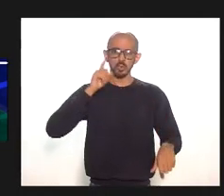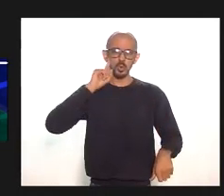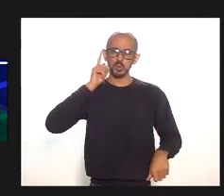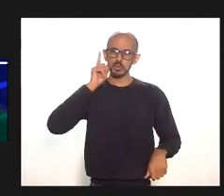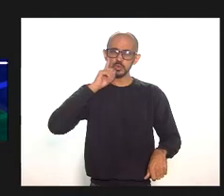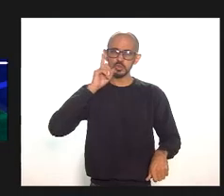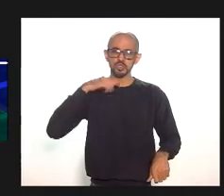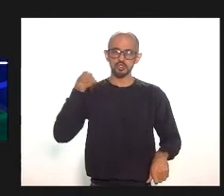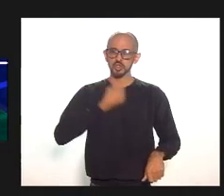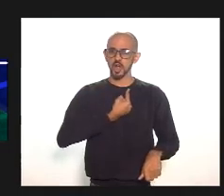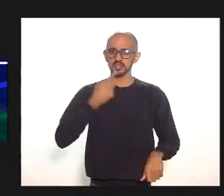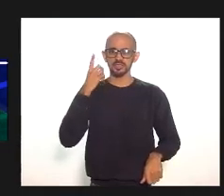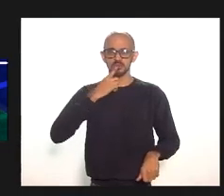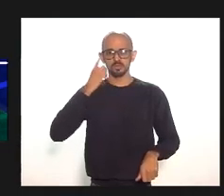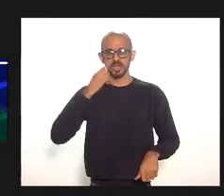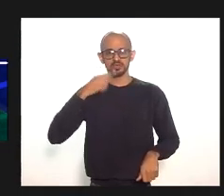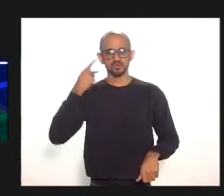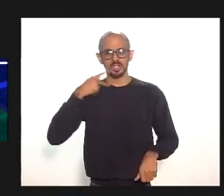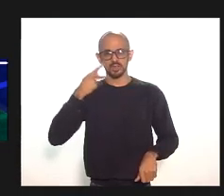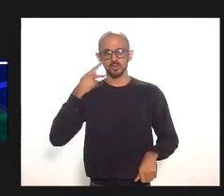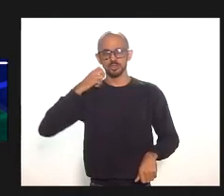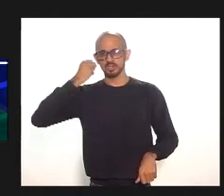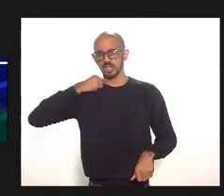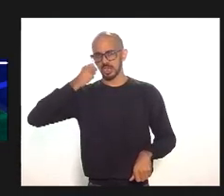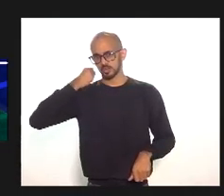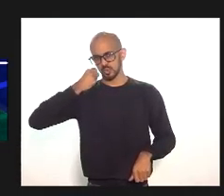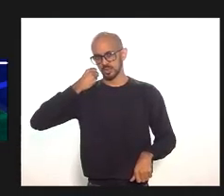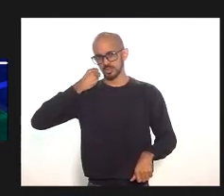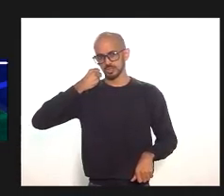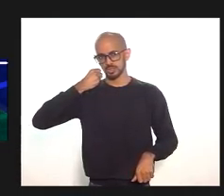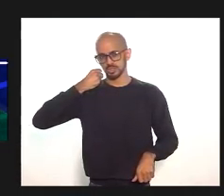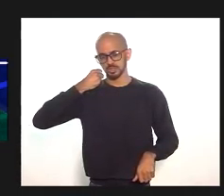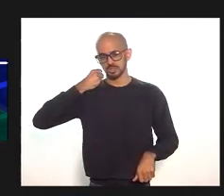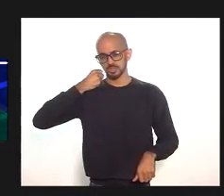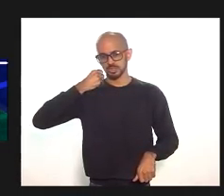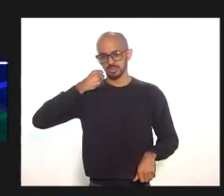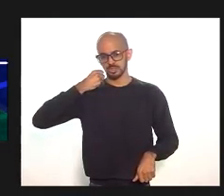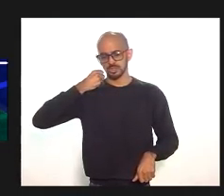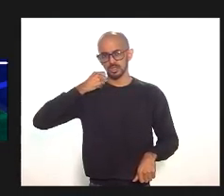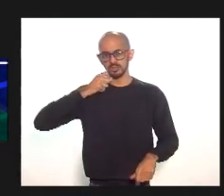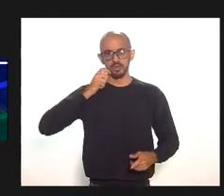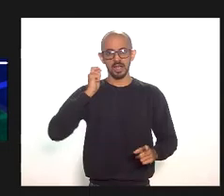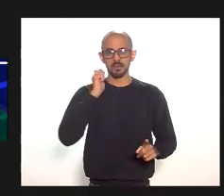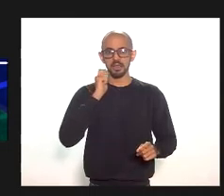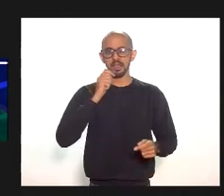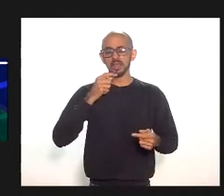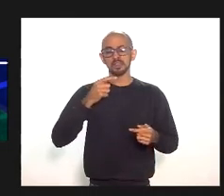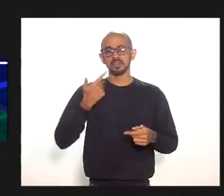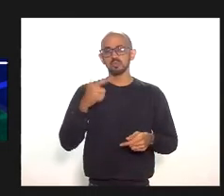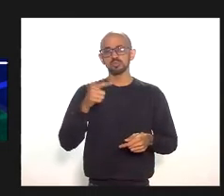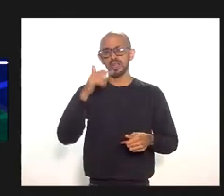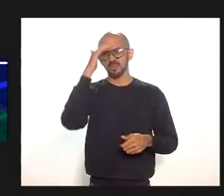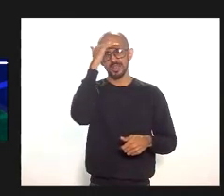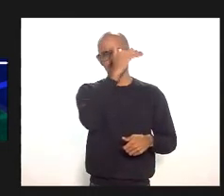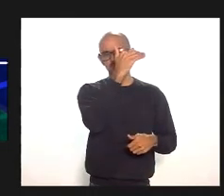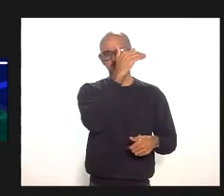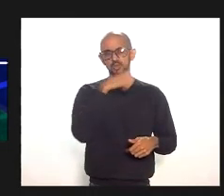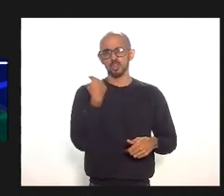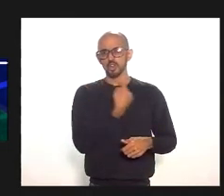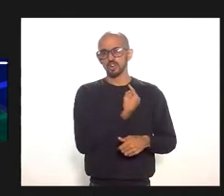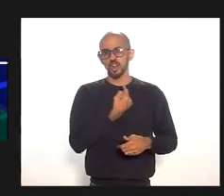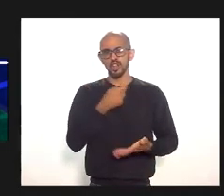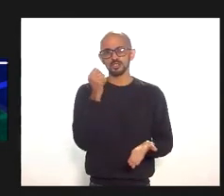deputados, vereadores, senadores, diante de tantos desmandos nesse país, somos nós quem pagamos a